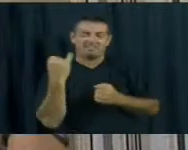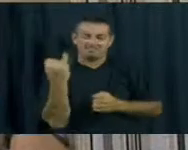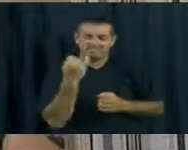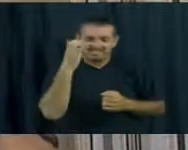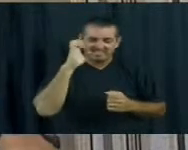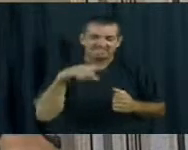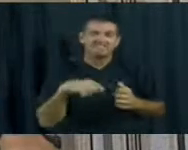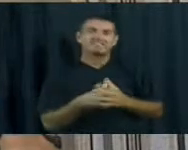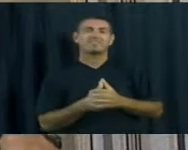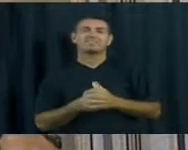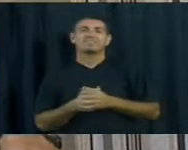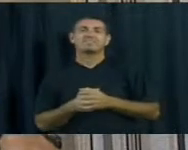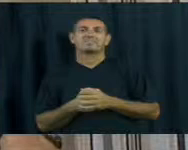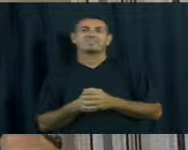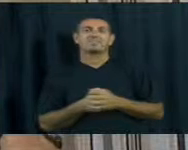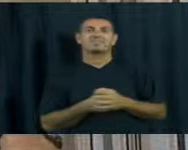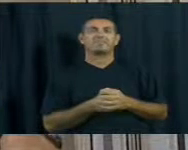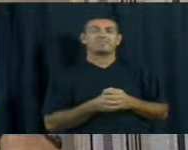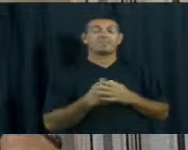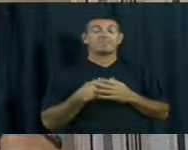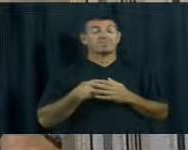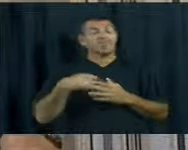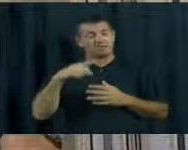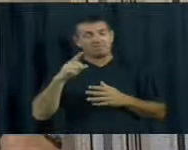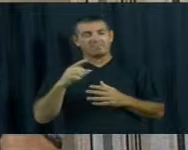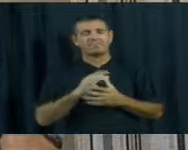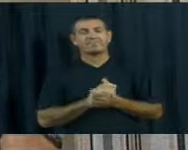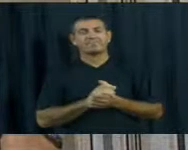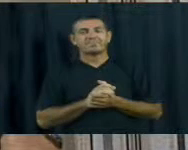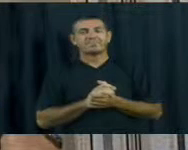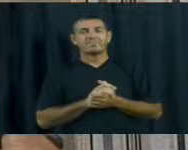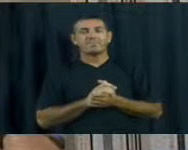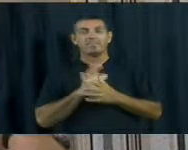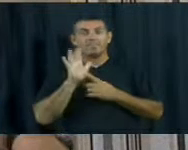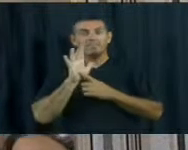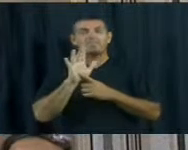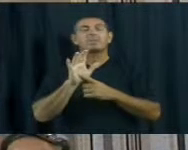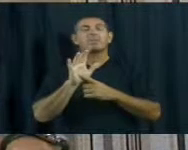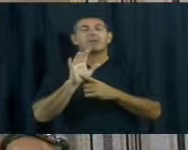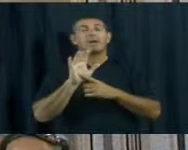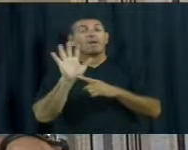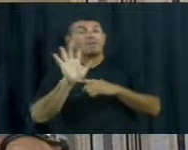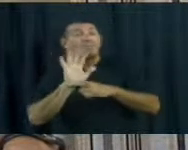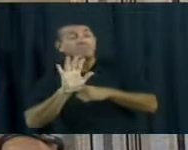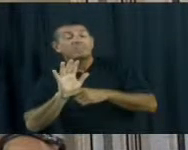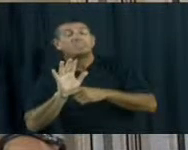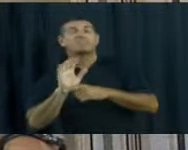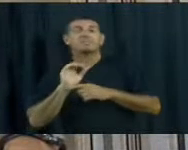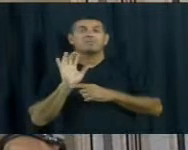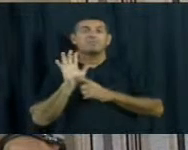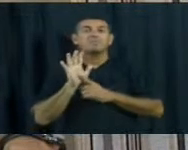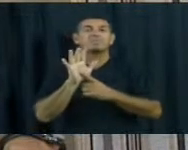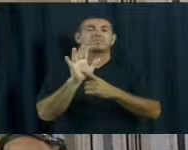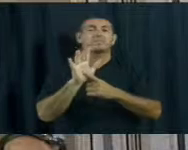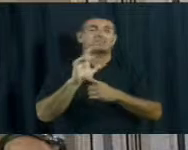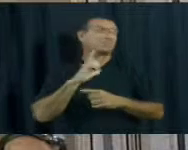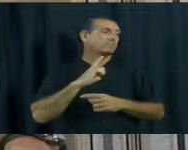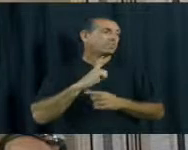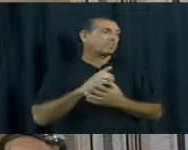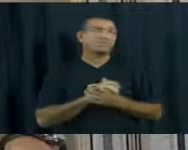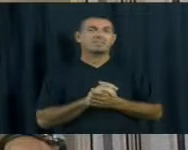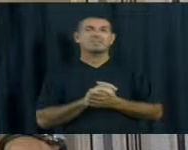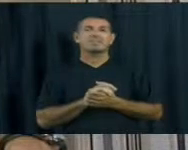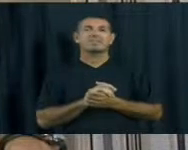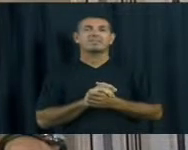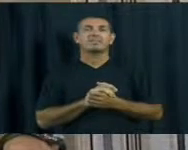Lá na nossa manifestação de carnaval, então, tem lá o nosso videozinho, tem algumas fotos. E eu dei algum vídeo pra